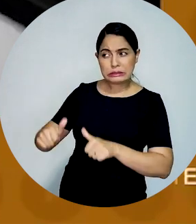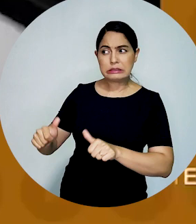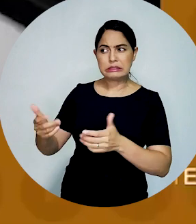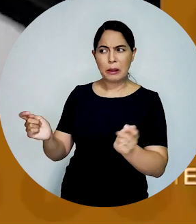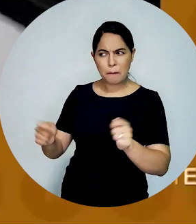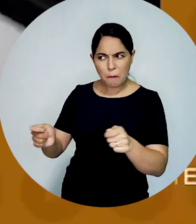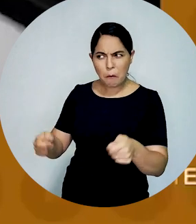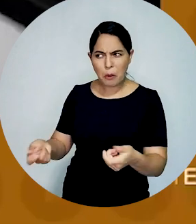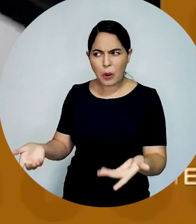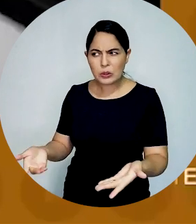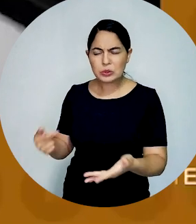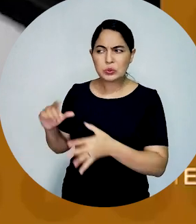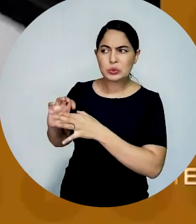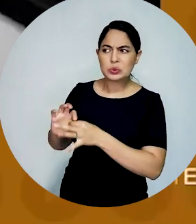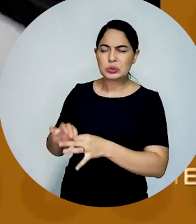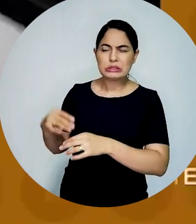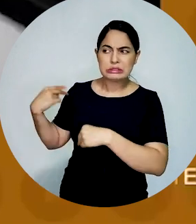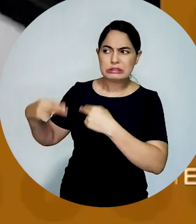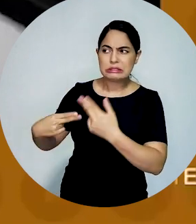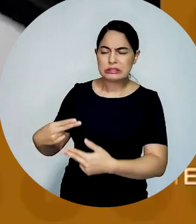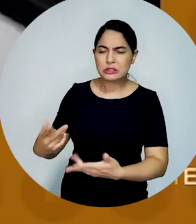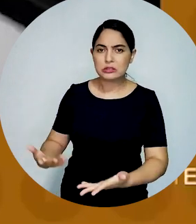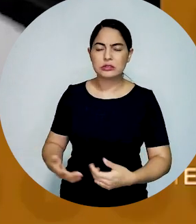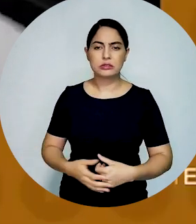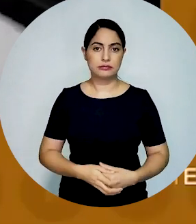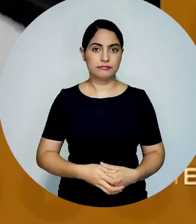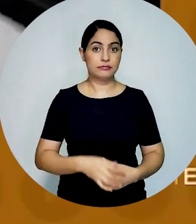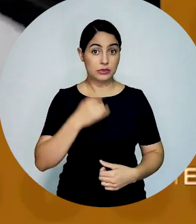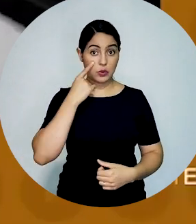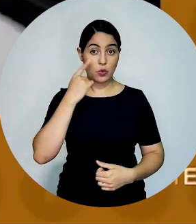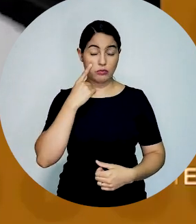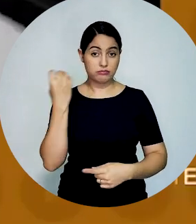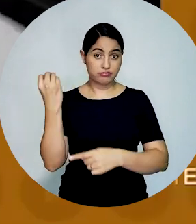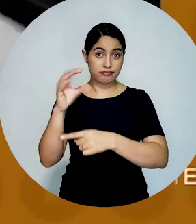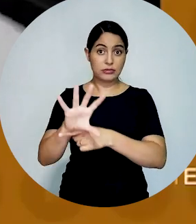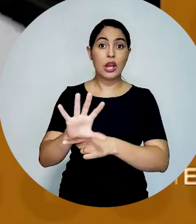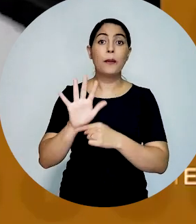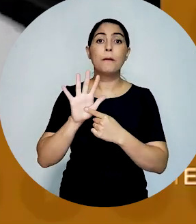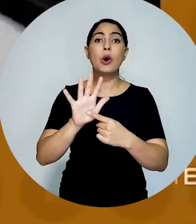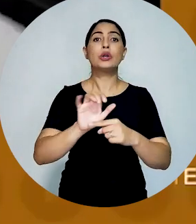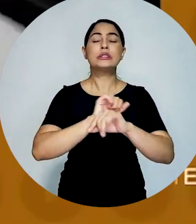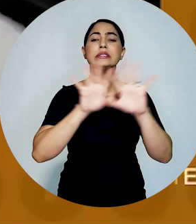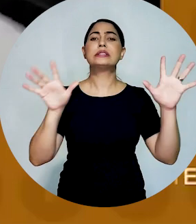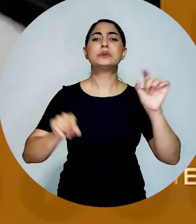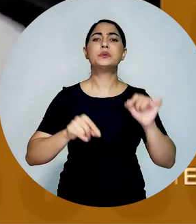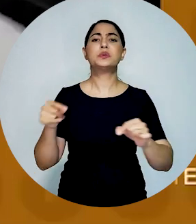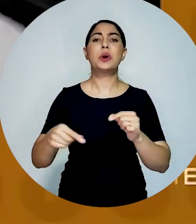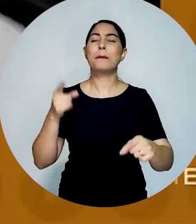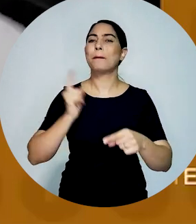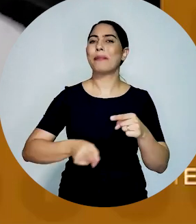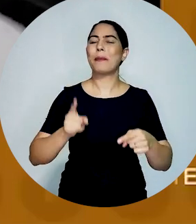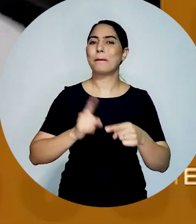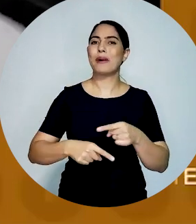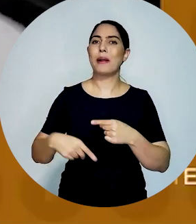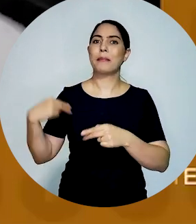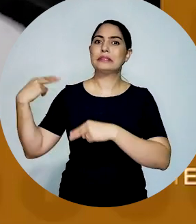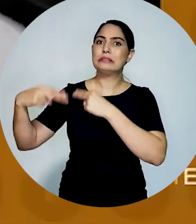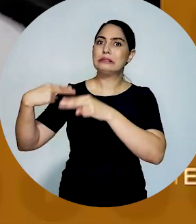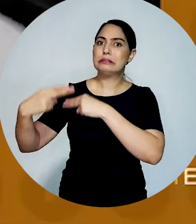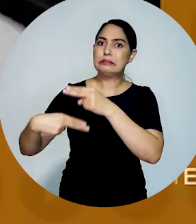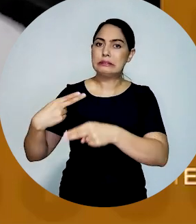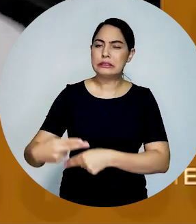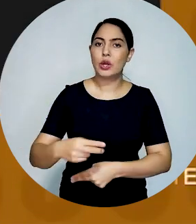analisar? E eu dizia: não, eu não posso. Eu vou dizer por que eu não posso. Esse primeiro slide vai indicar que, na verdade, o planejamento